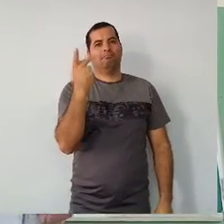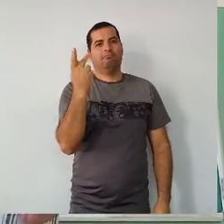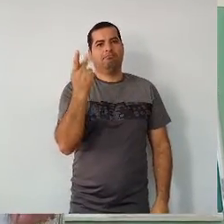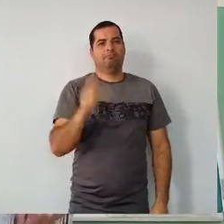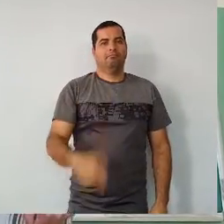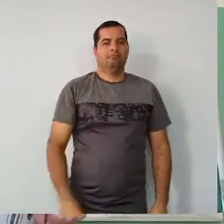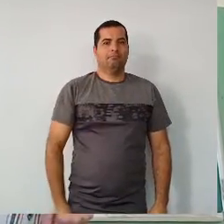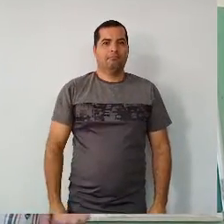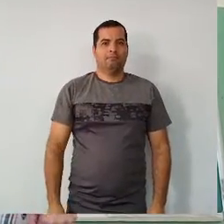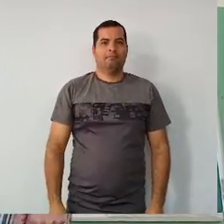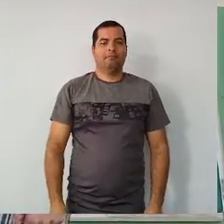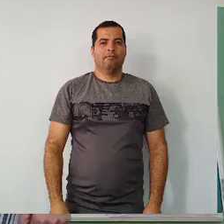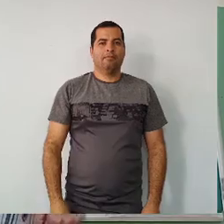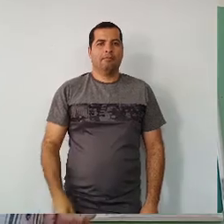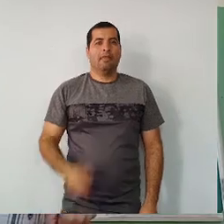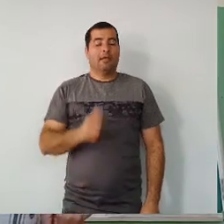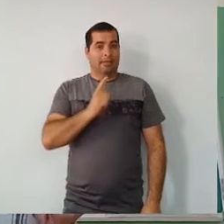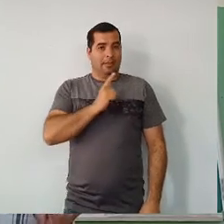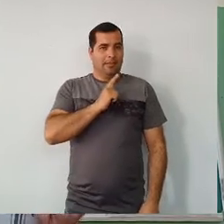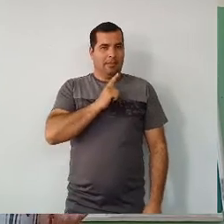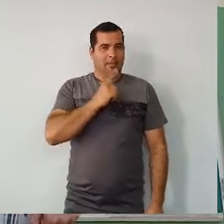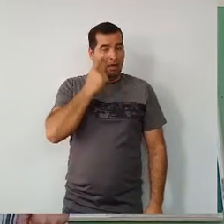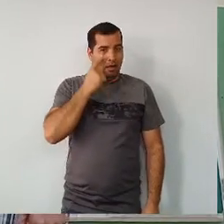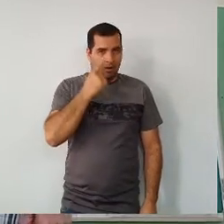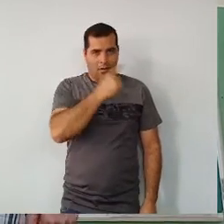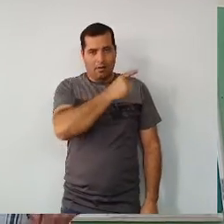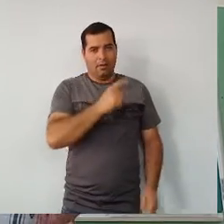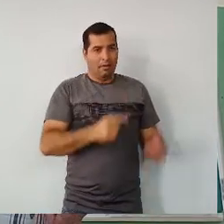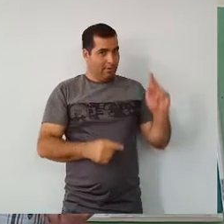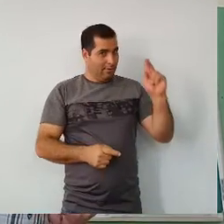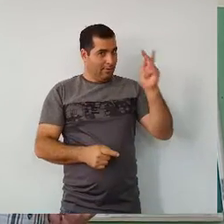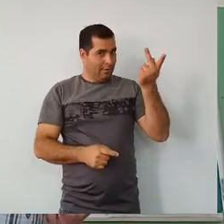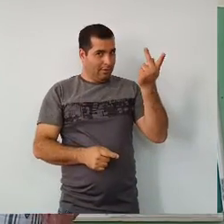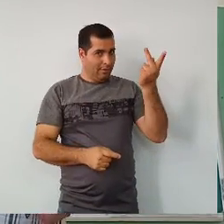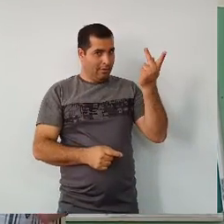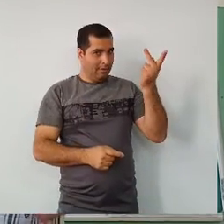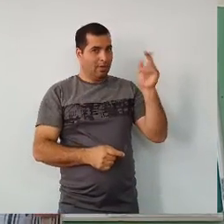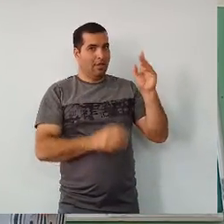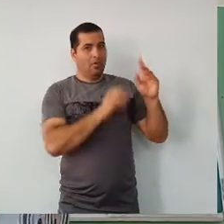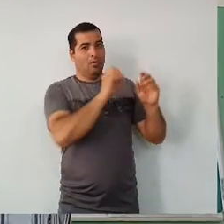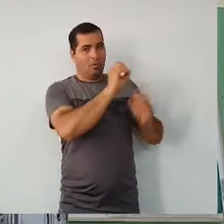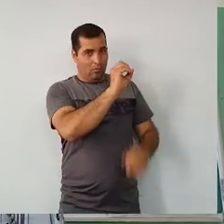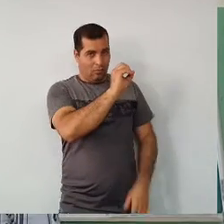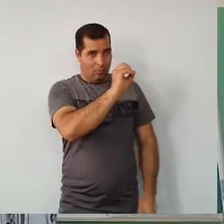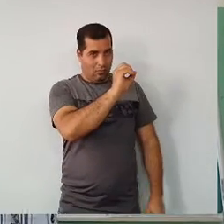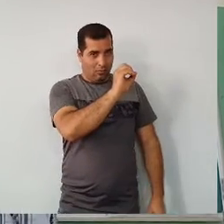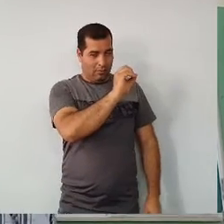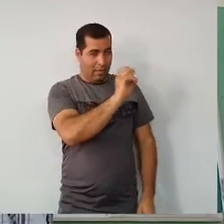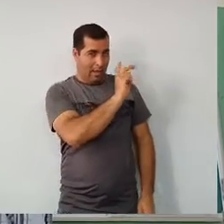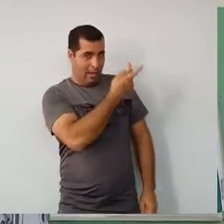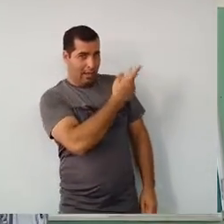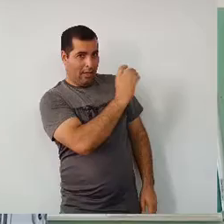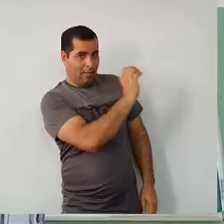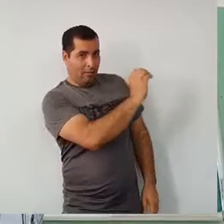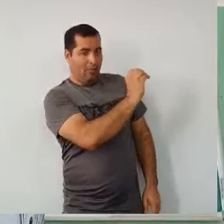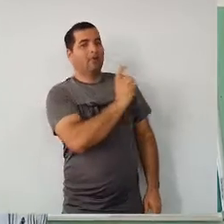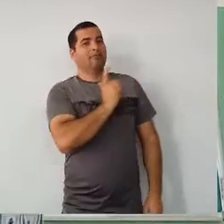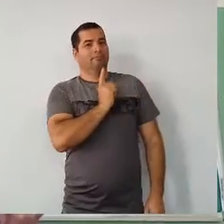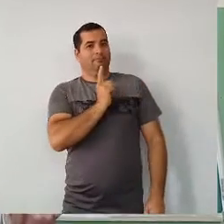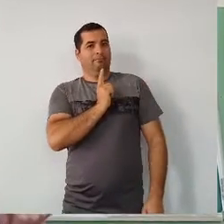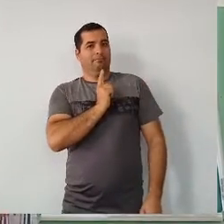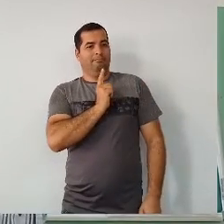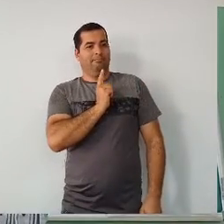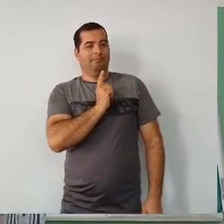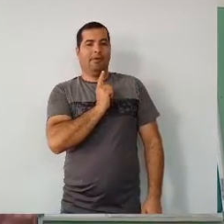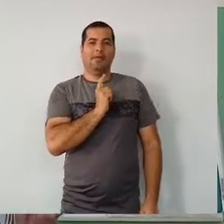Hortolândia. Então, aqui, não é? Quando eu olho para a letra H e para a letra O, como eu disse para